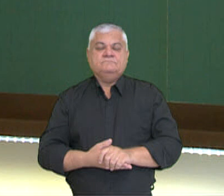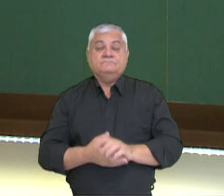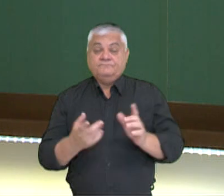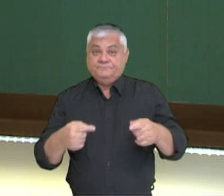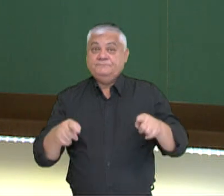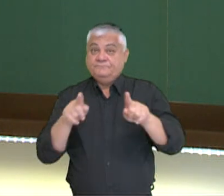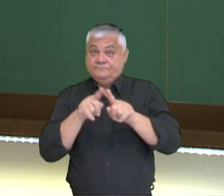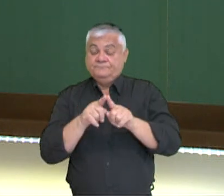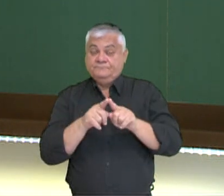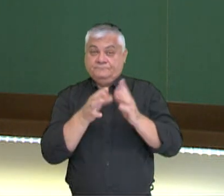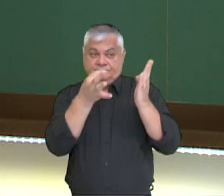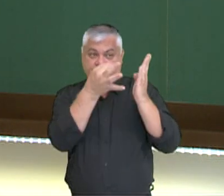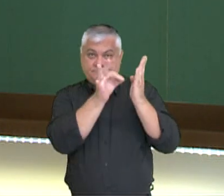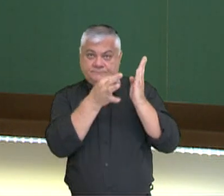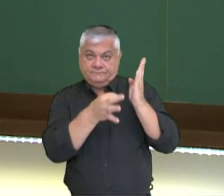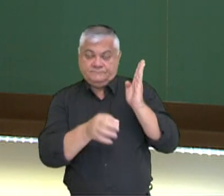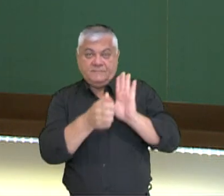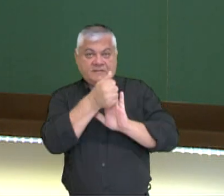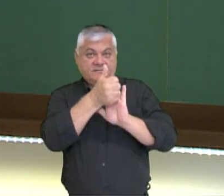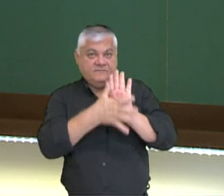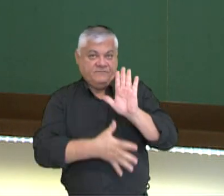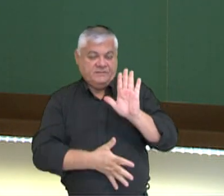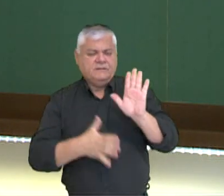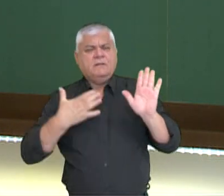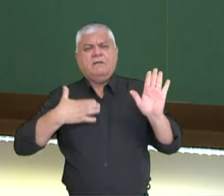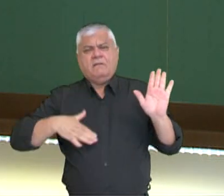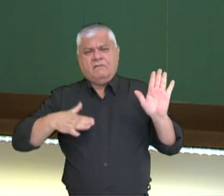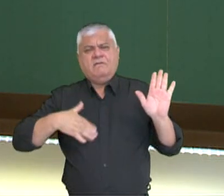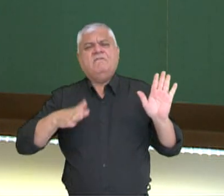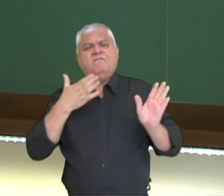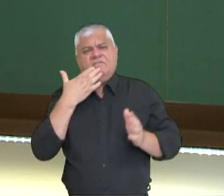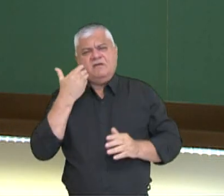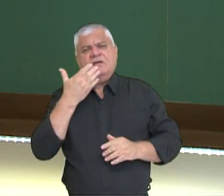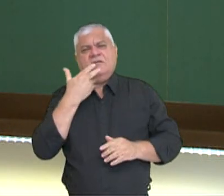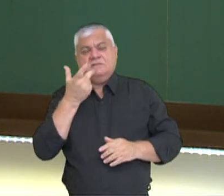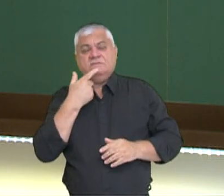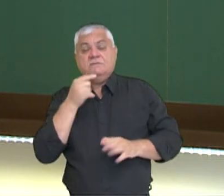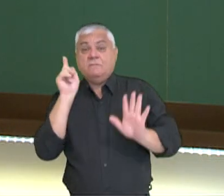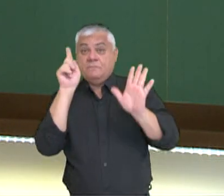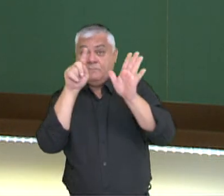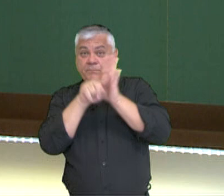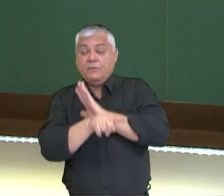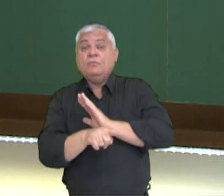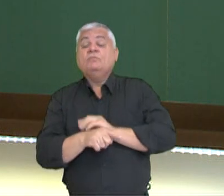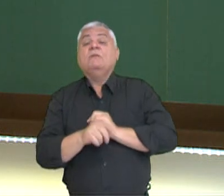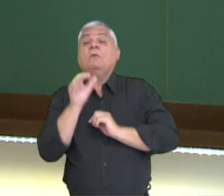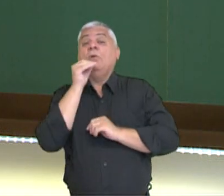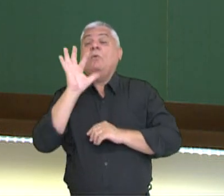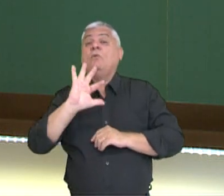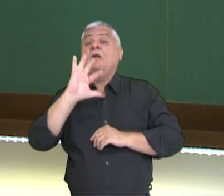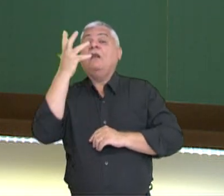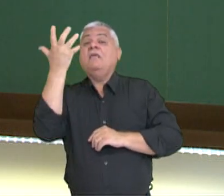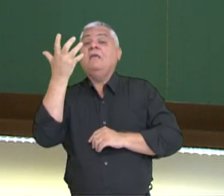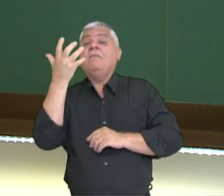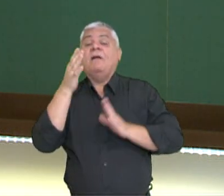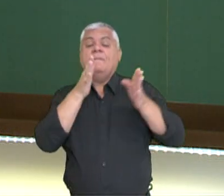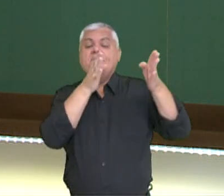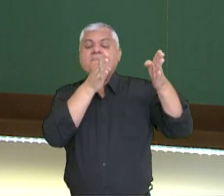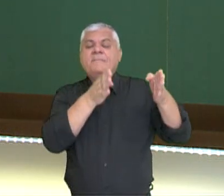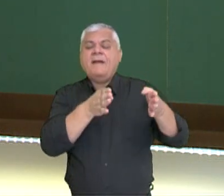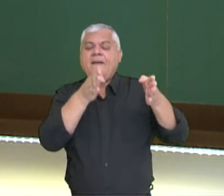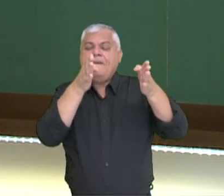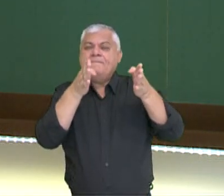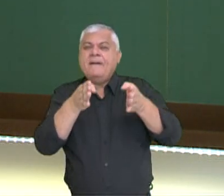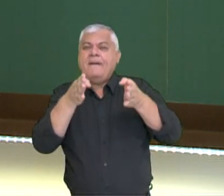Voltamos com a correção da nossa atividade ali, bem tranquila de responder. Pergunta: o clima do Brasil que tem as estações do